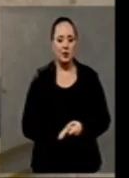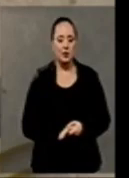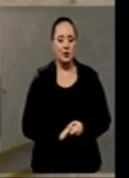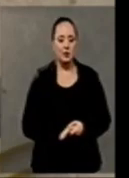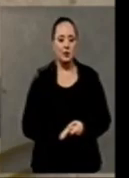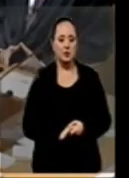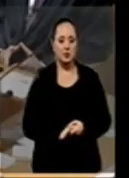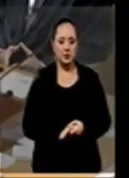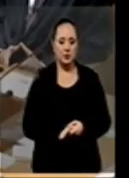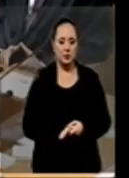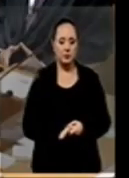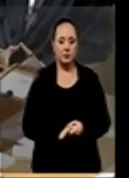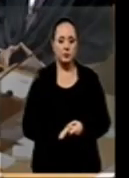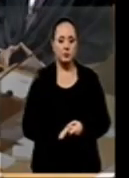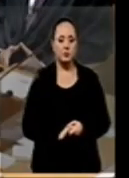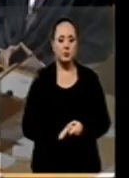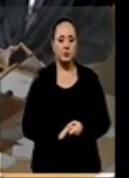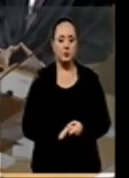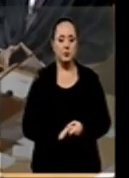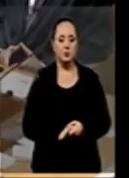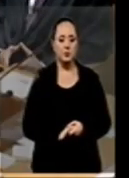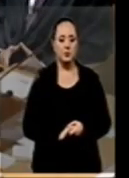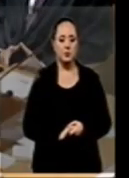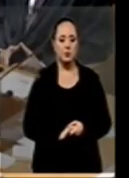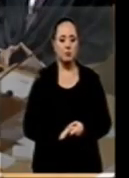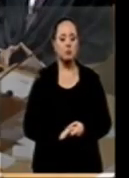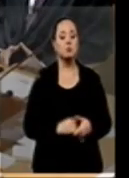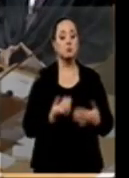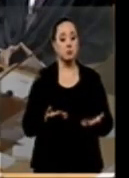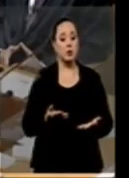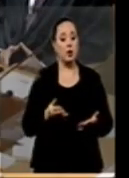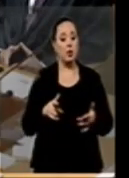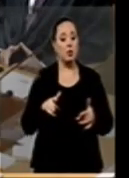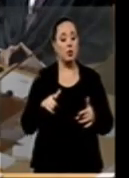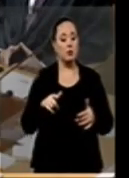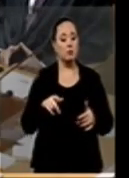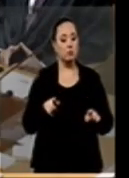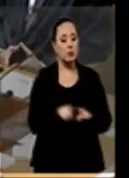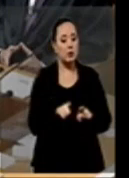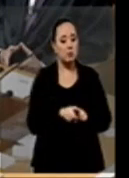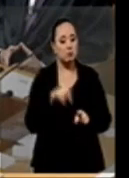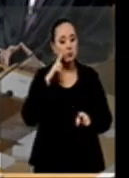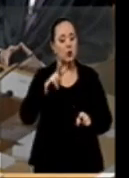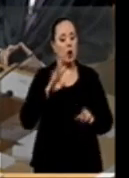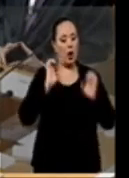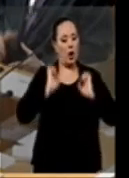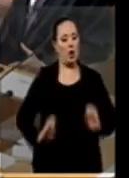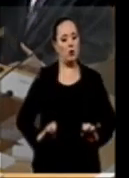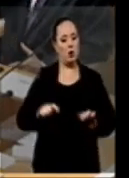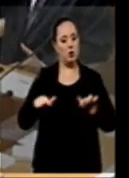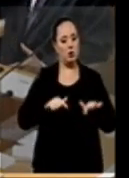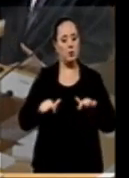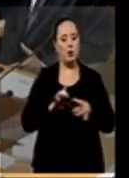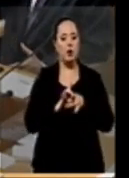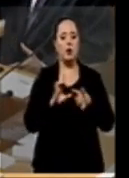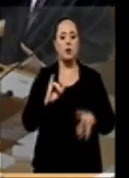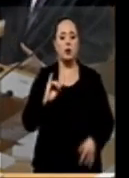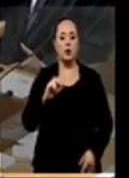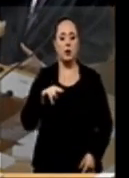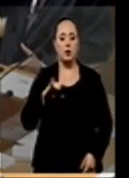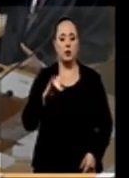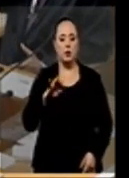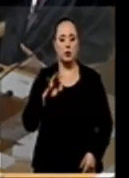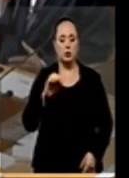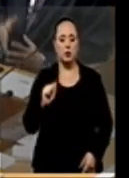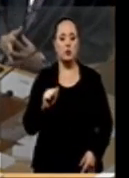jamais tu trabalho da ética do trabalho da livre iniciativa e do respeito à